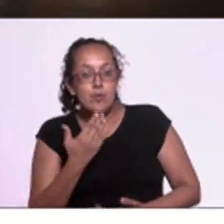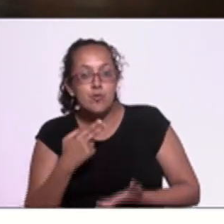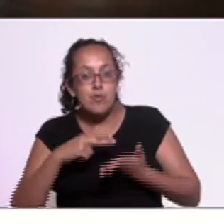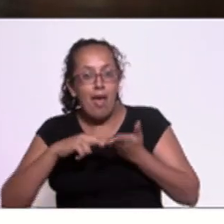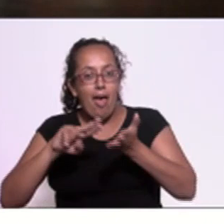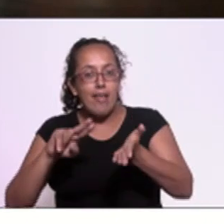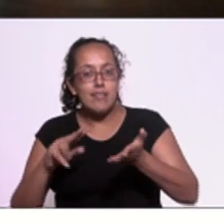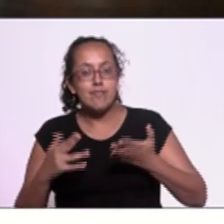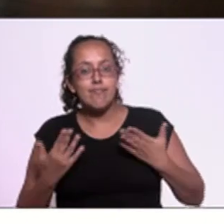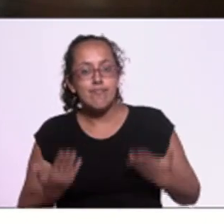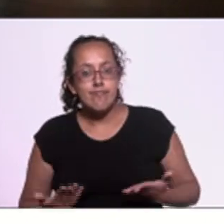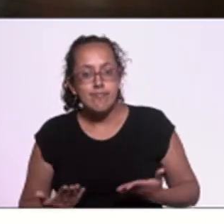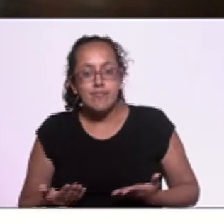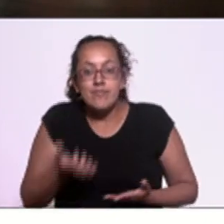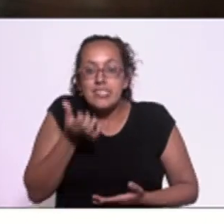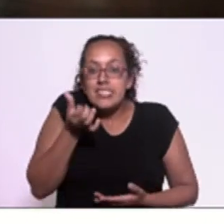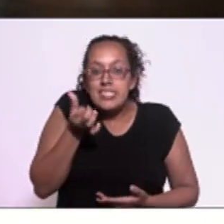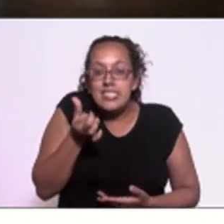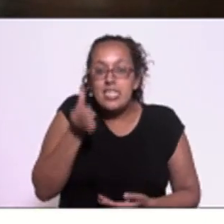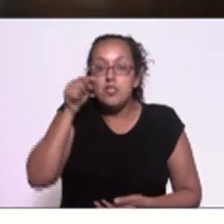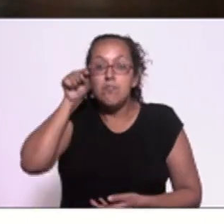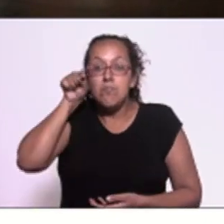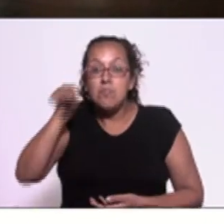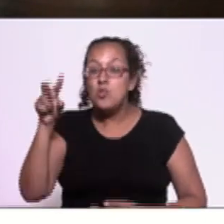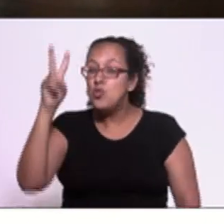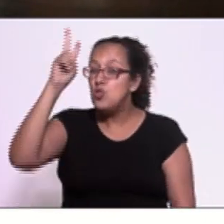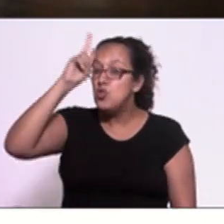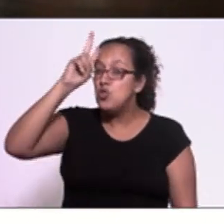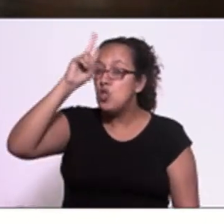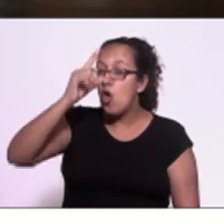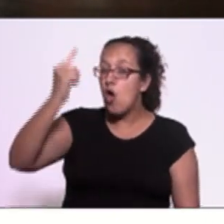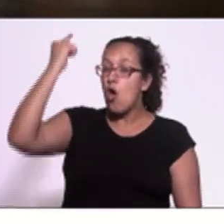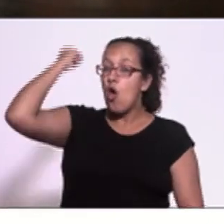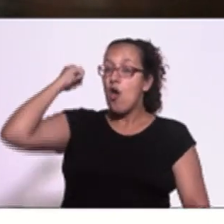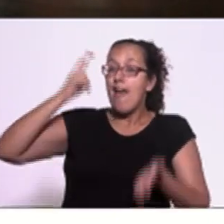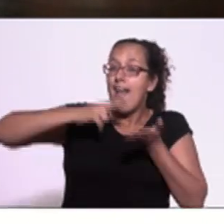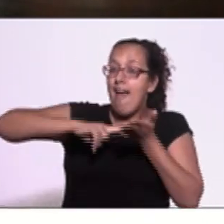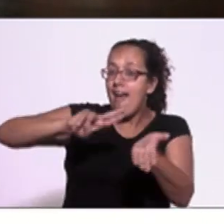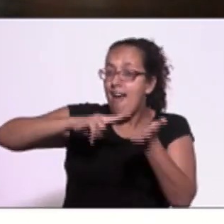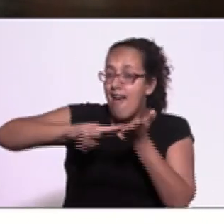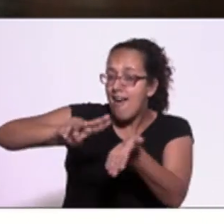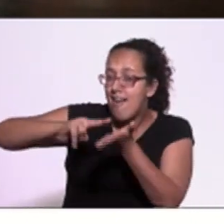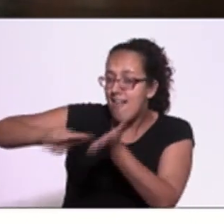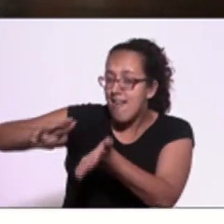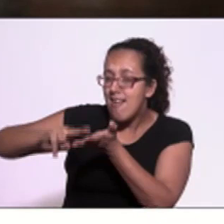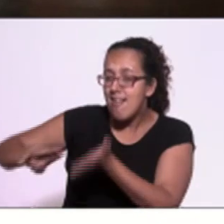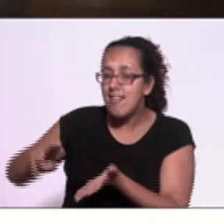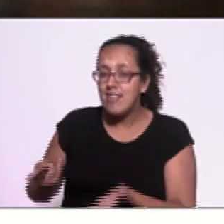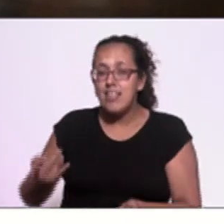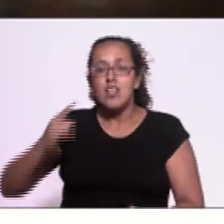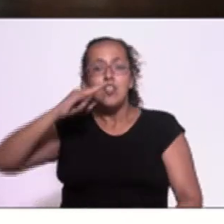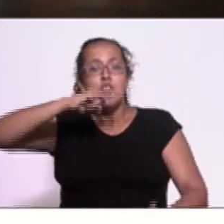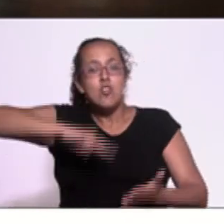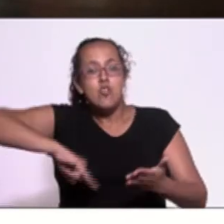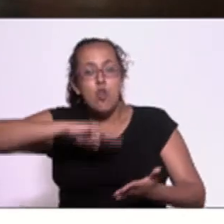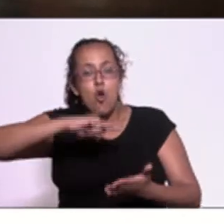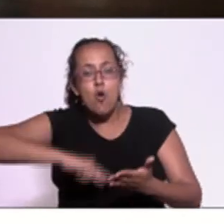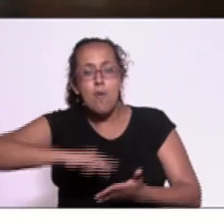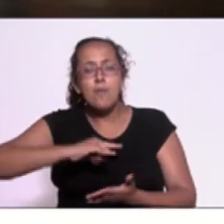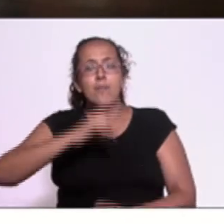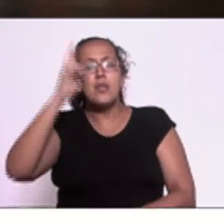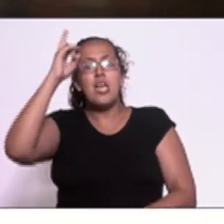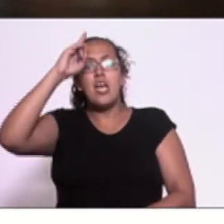Cerca de 6.000 cartas de valor históricos do século XIX. A documentação da